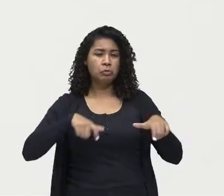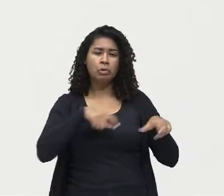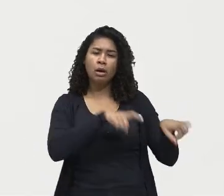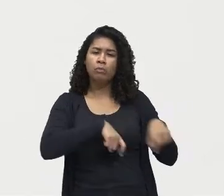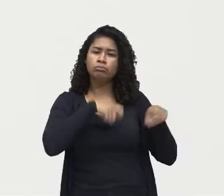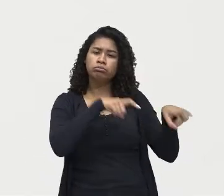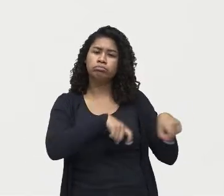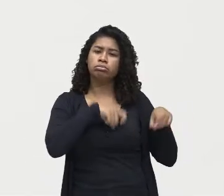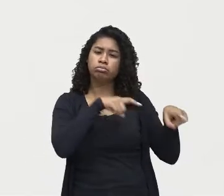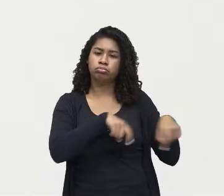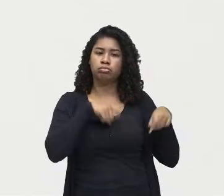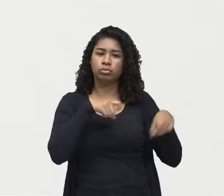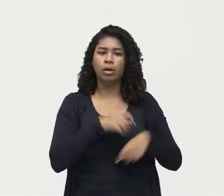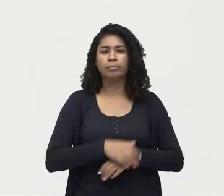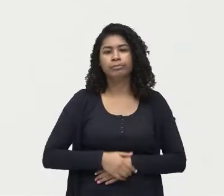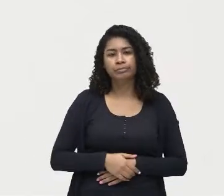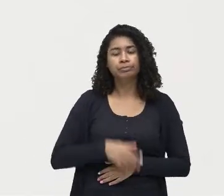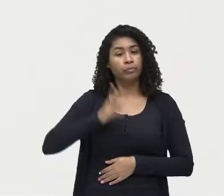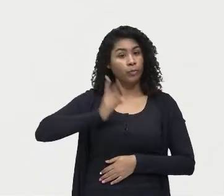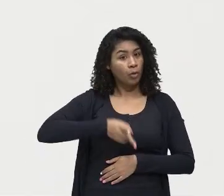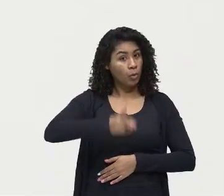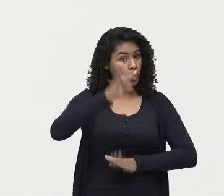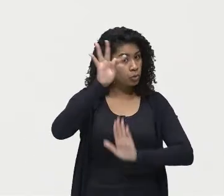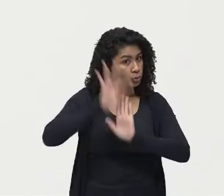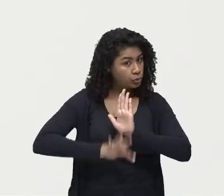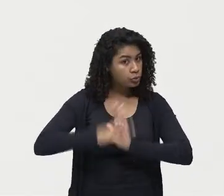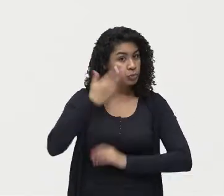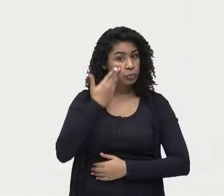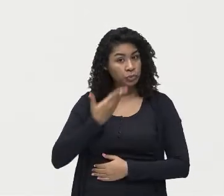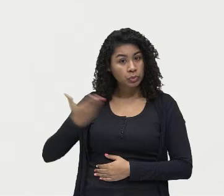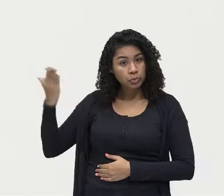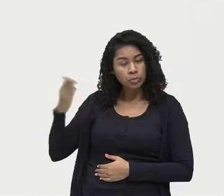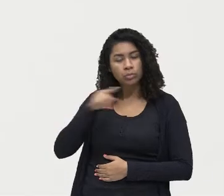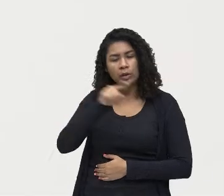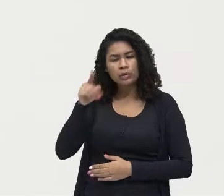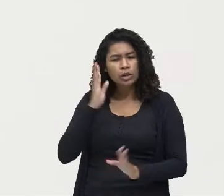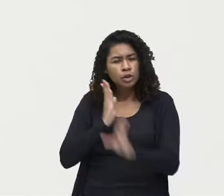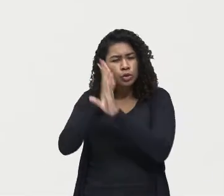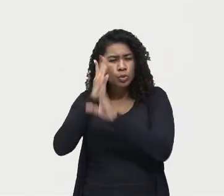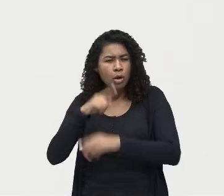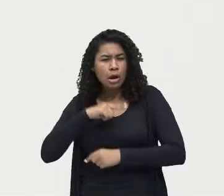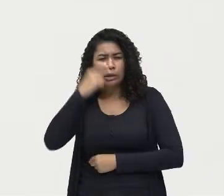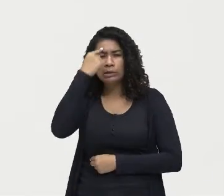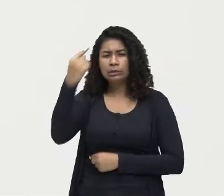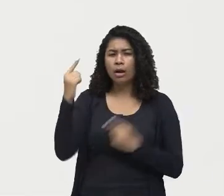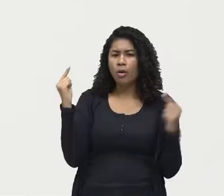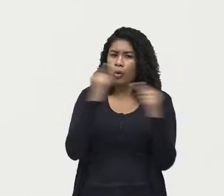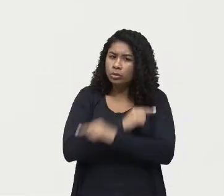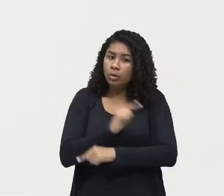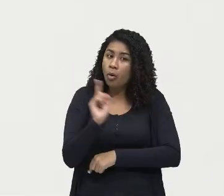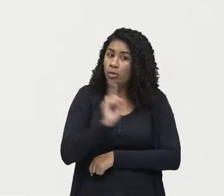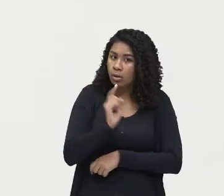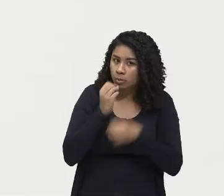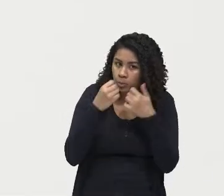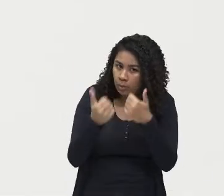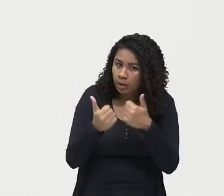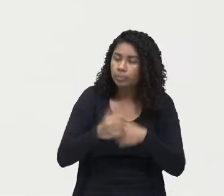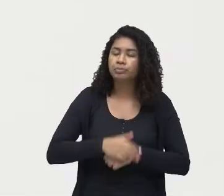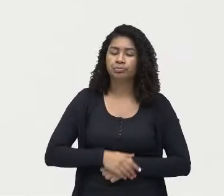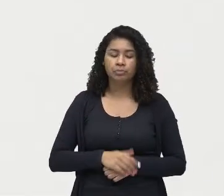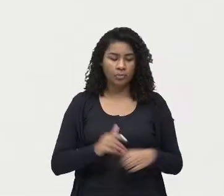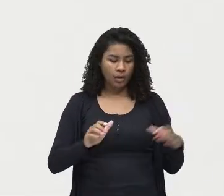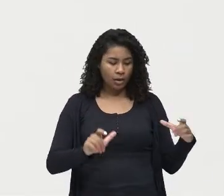texto novamente, aliás, novamente não, continuando, para observarmos se nós temos fato contrário. O poço